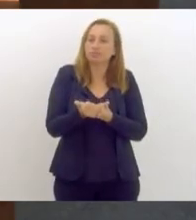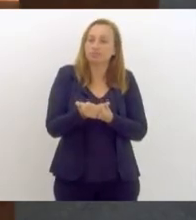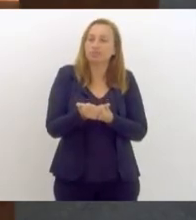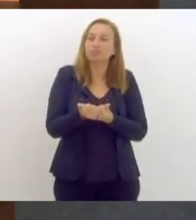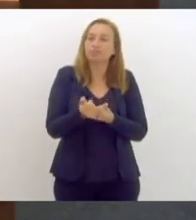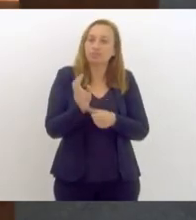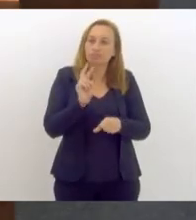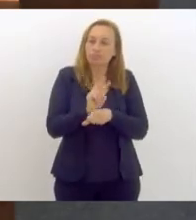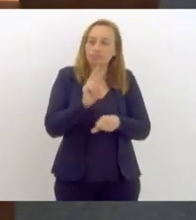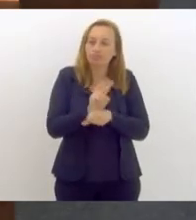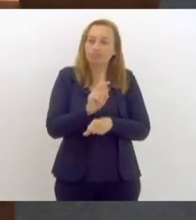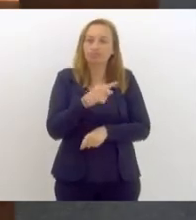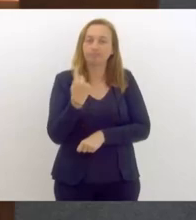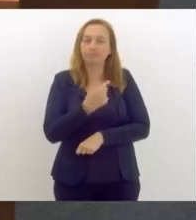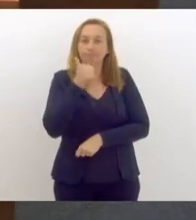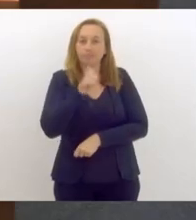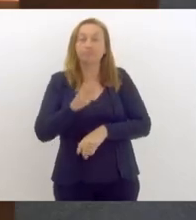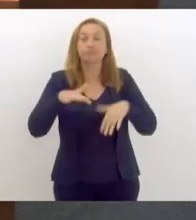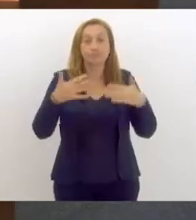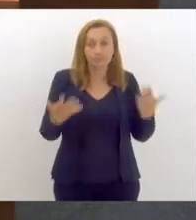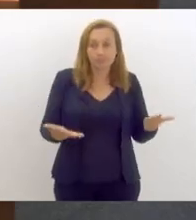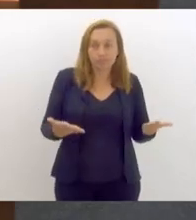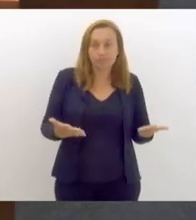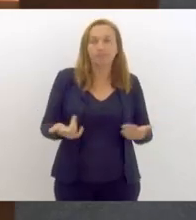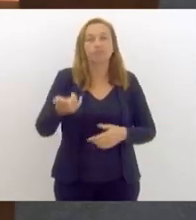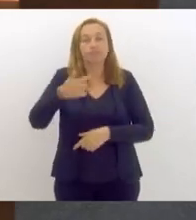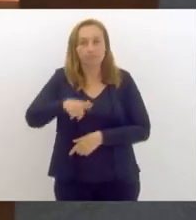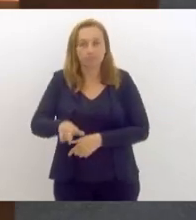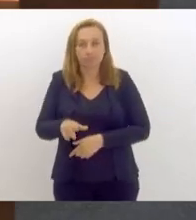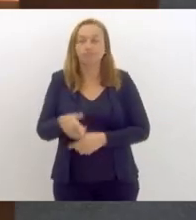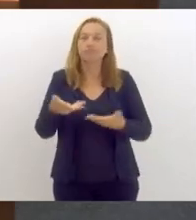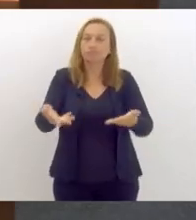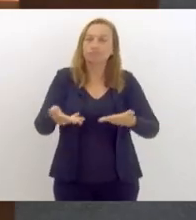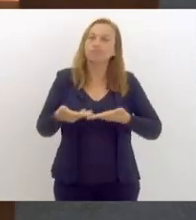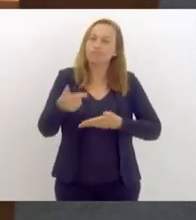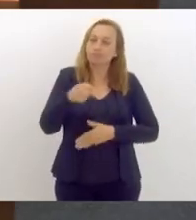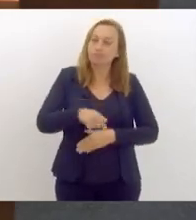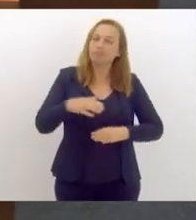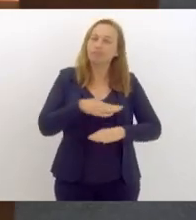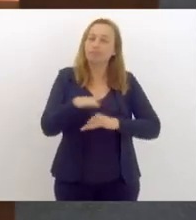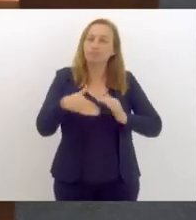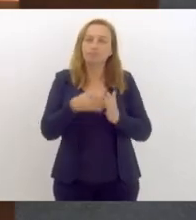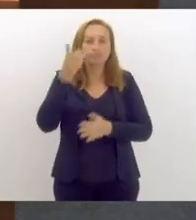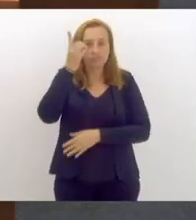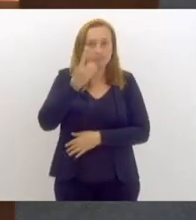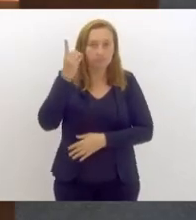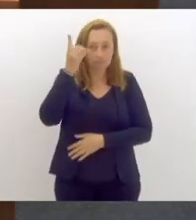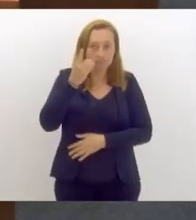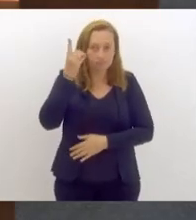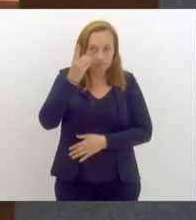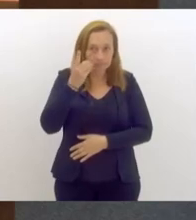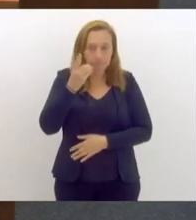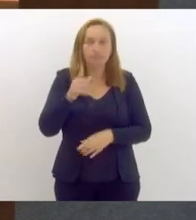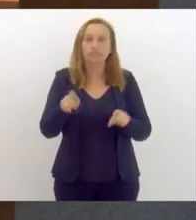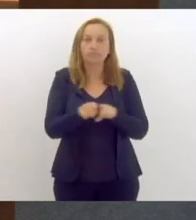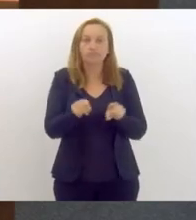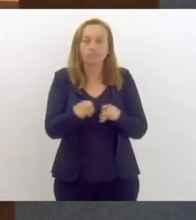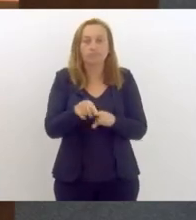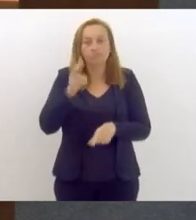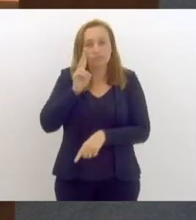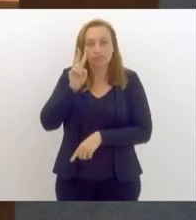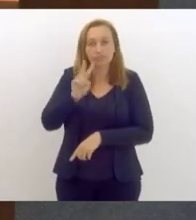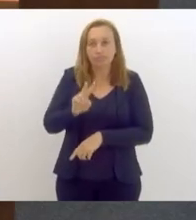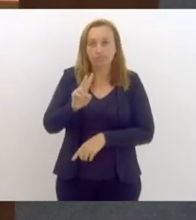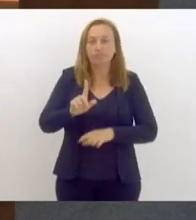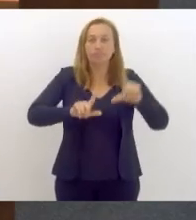e proteção para as nossas mulheres então novamente convidar aqui a todos os deputados e os deputados aqueles que também nos assistem